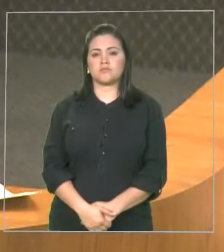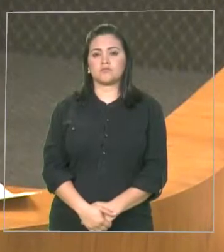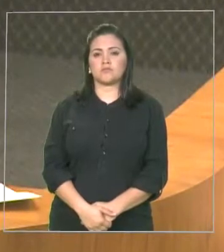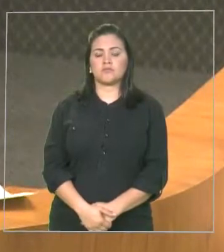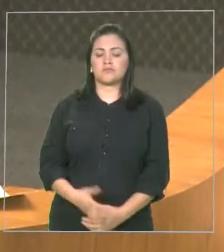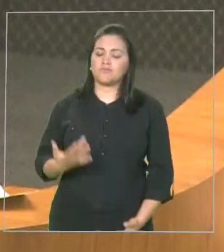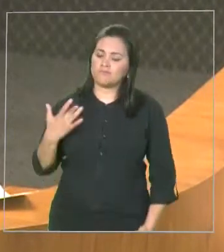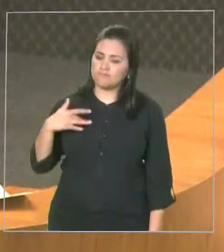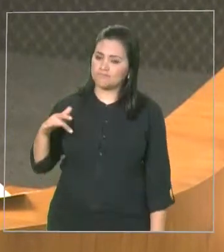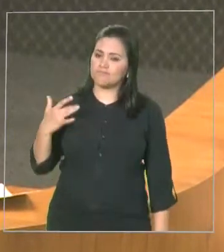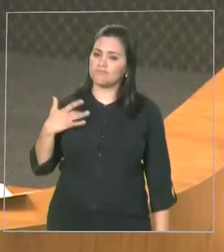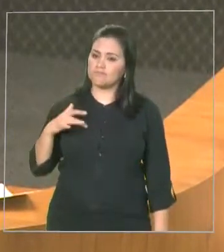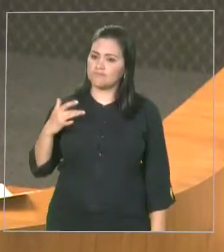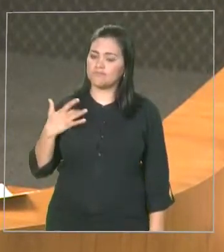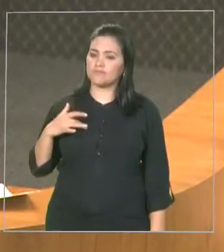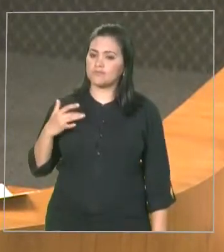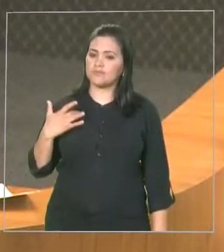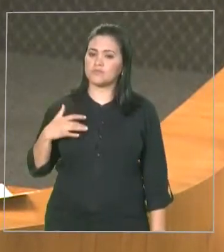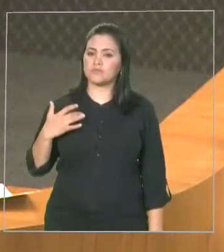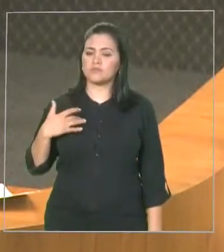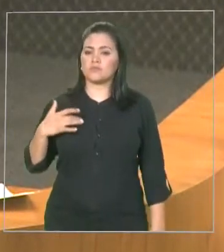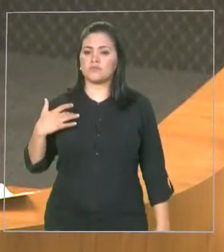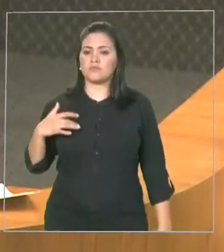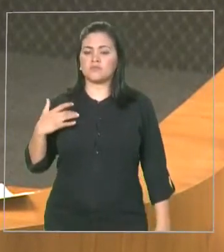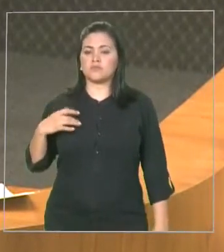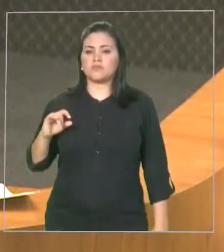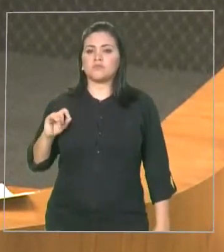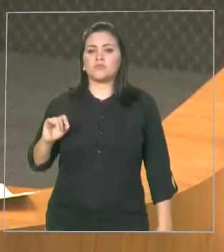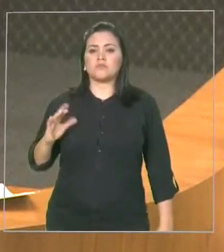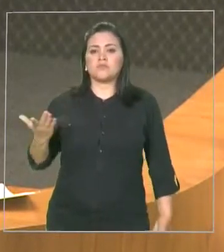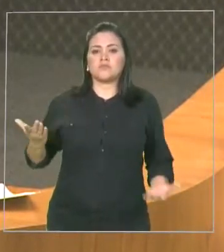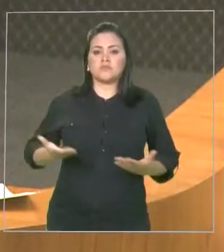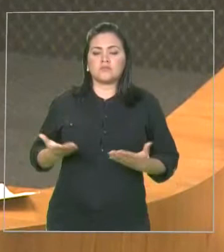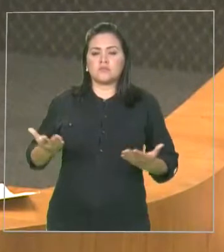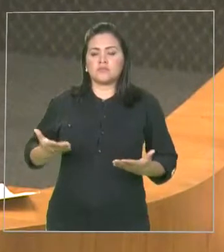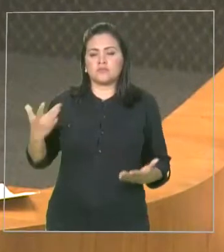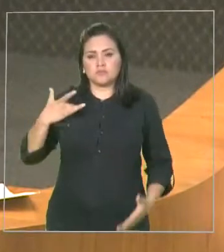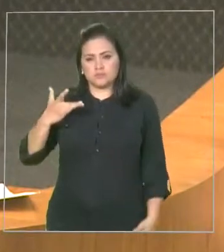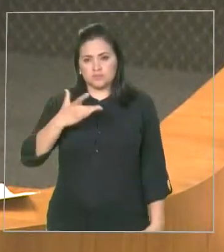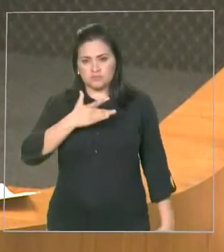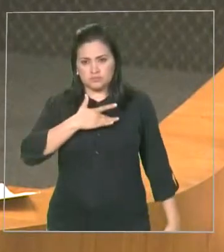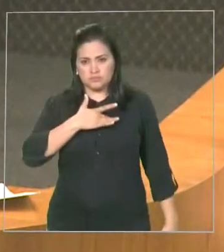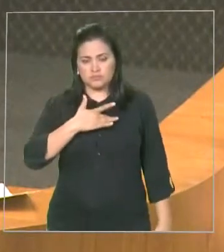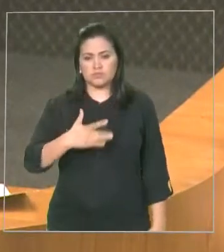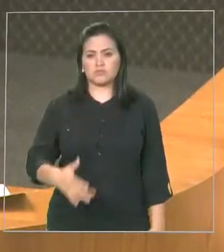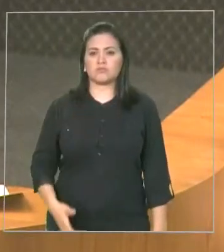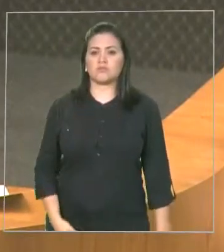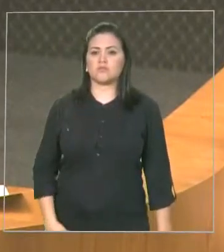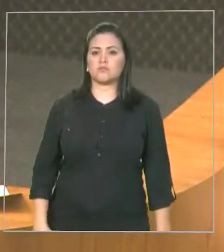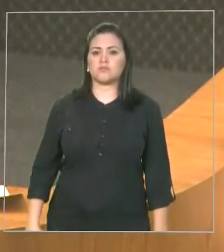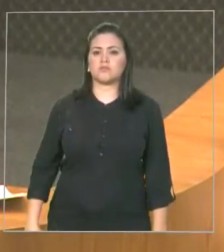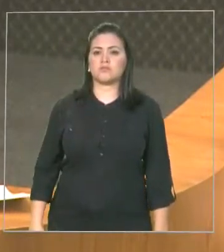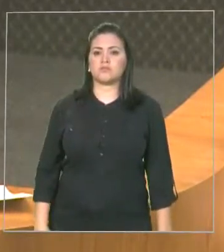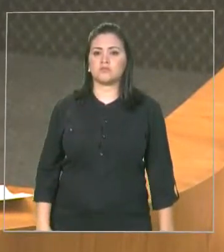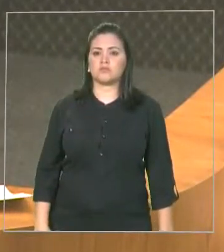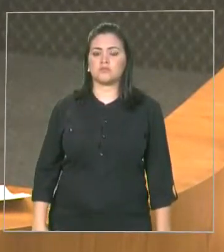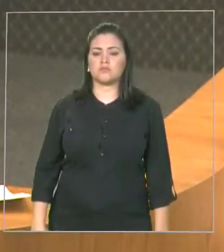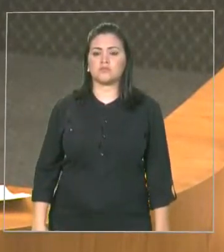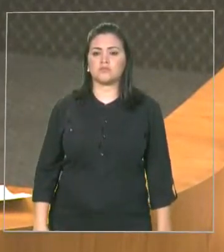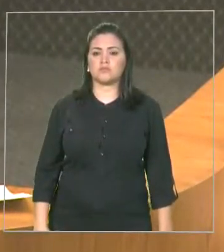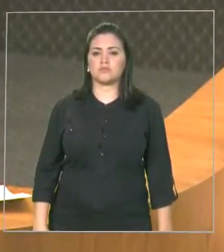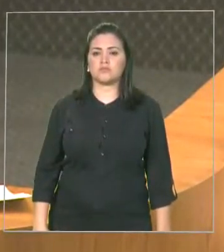Infelizmente, esse modelo que a gente tem hoje na saúde, senhoras e senhores deputados, ele é